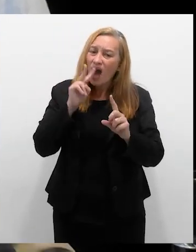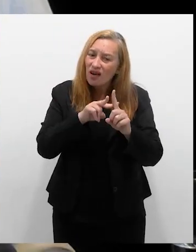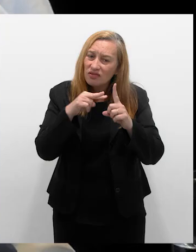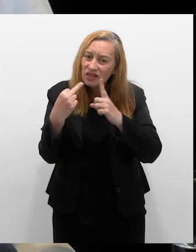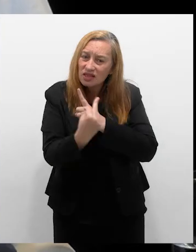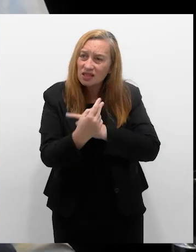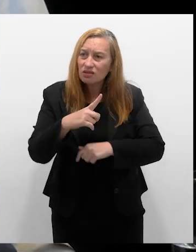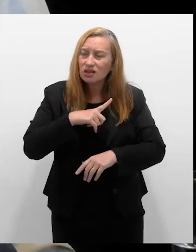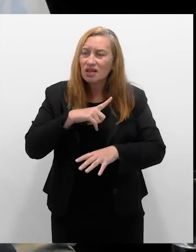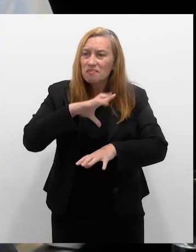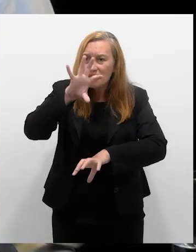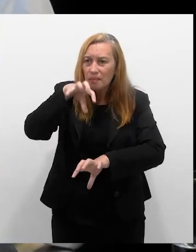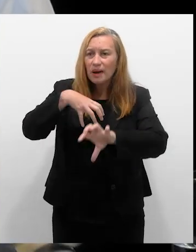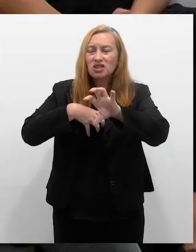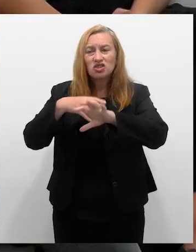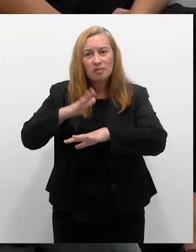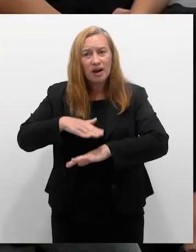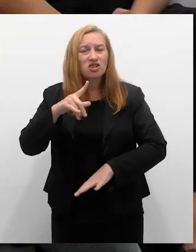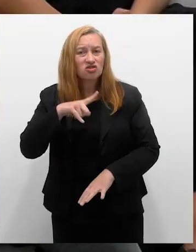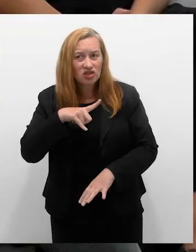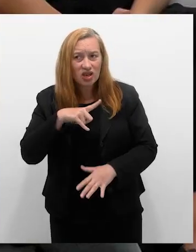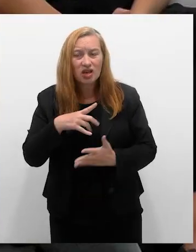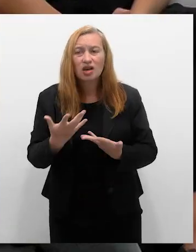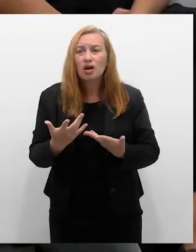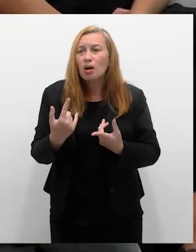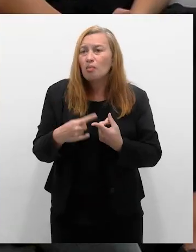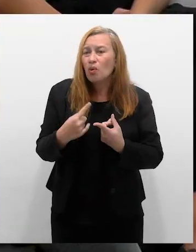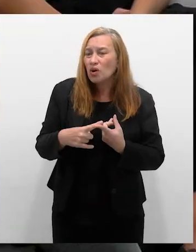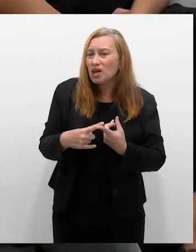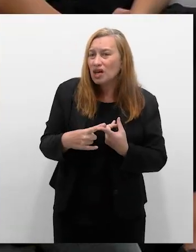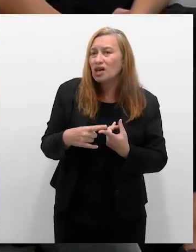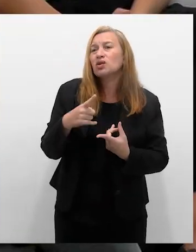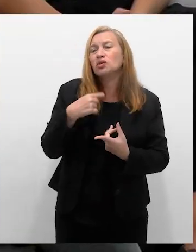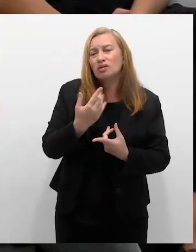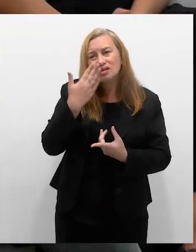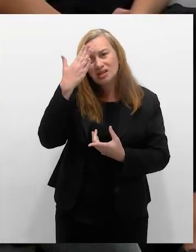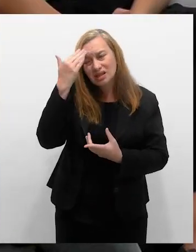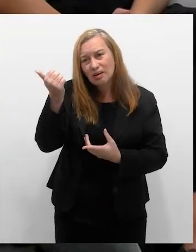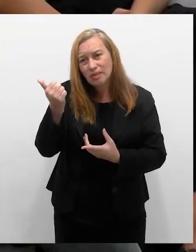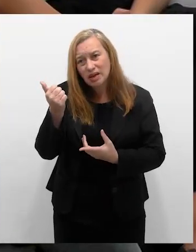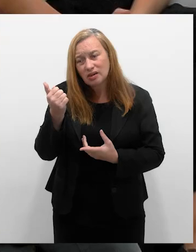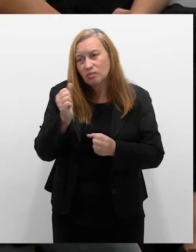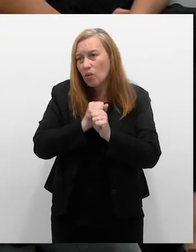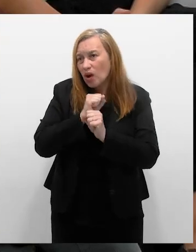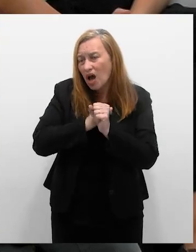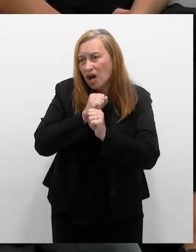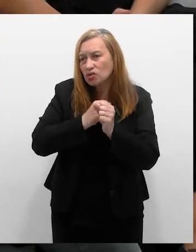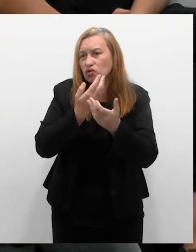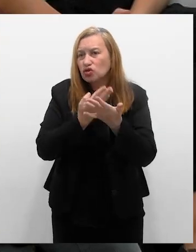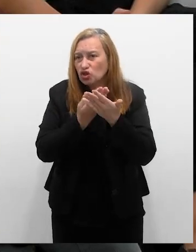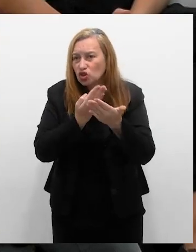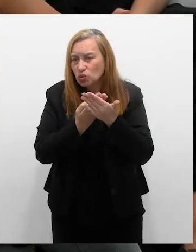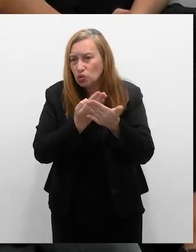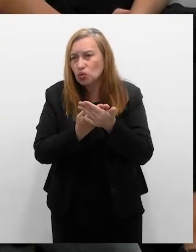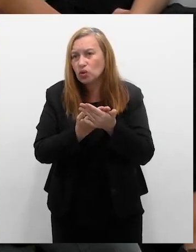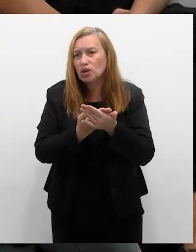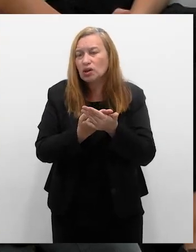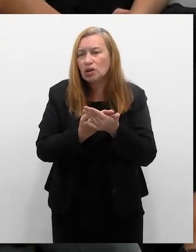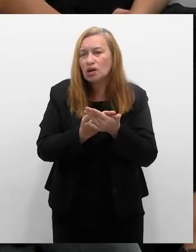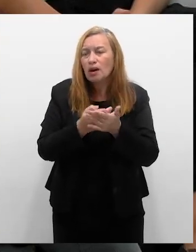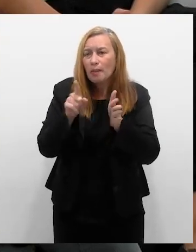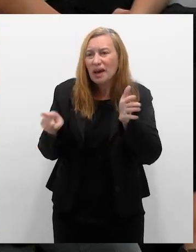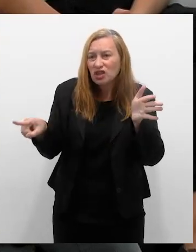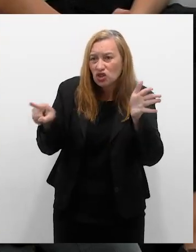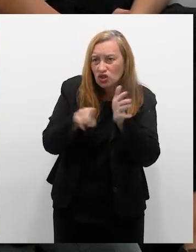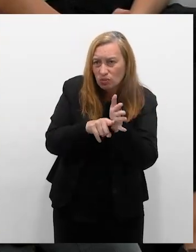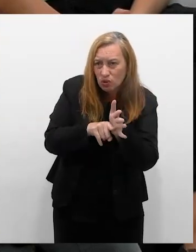ao redor a terem mais empatia, tá? Porque a gente sabe por décadas de estudo aí que